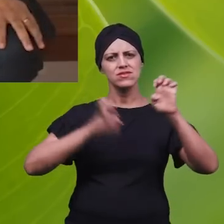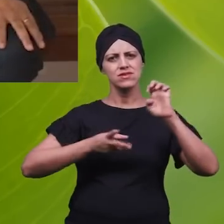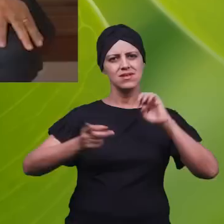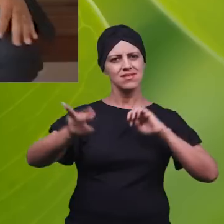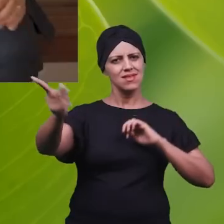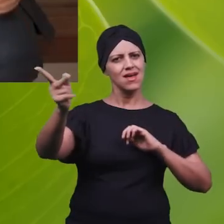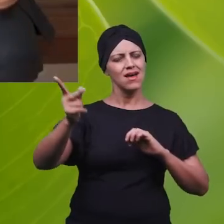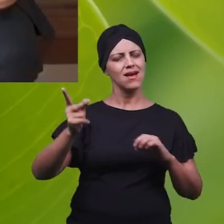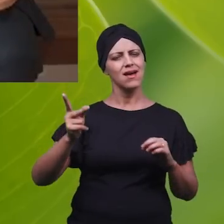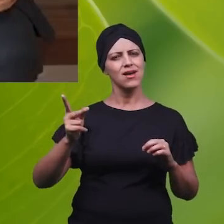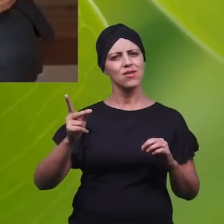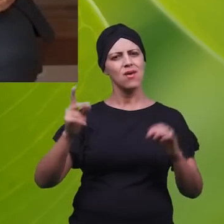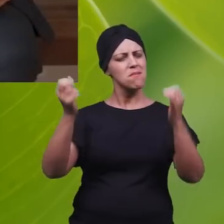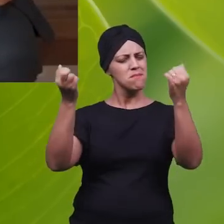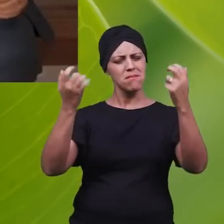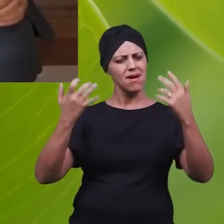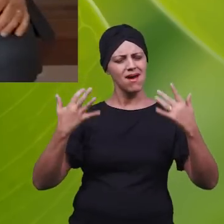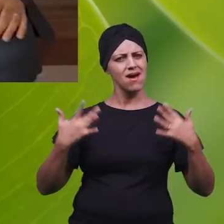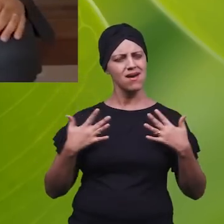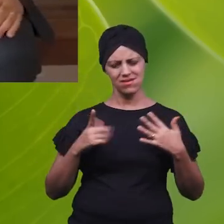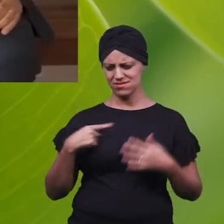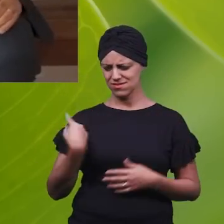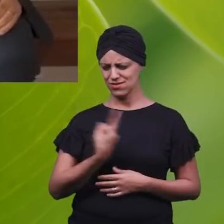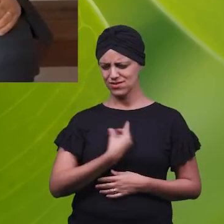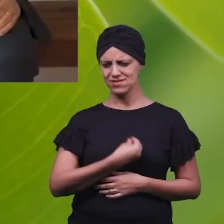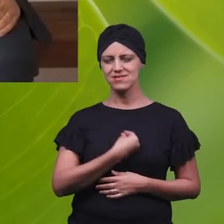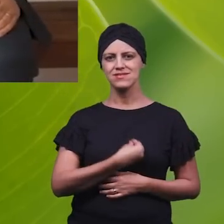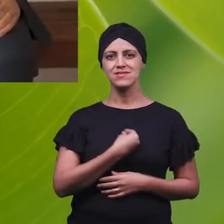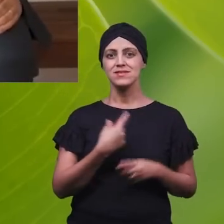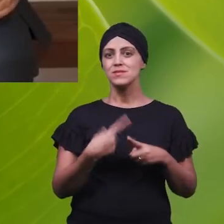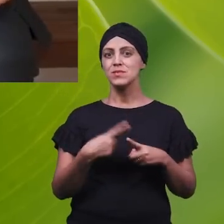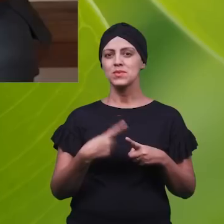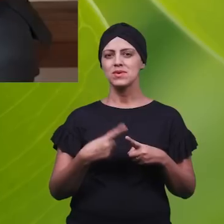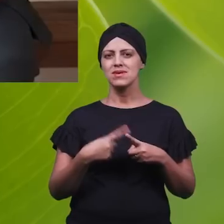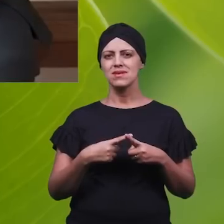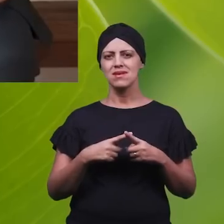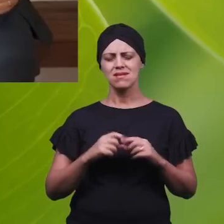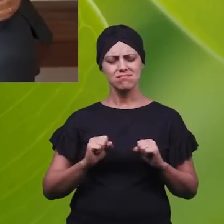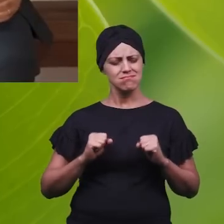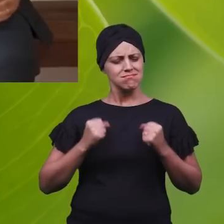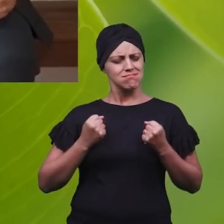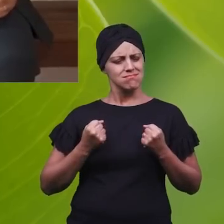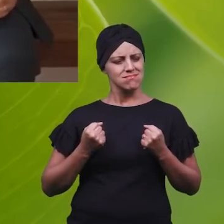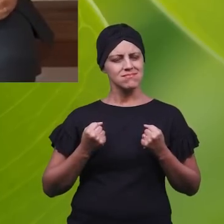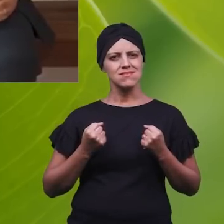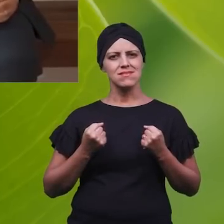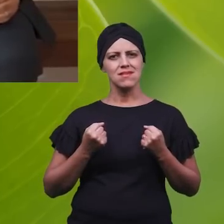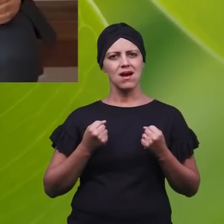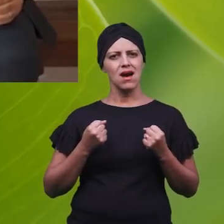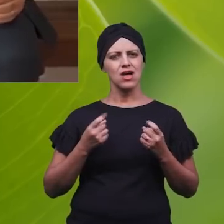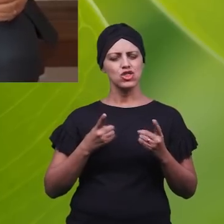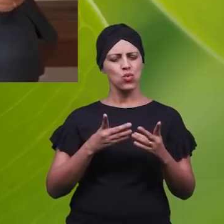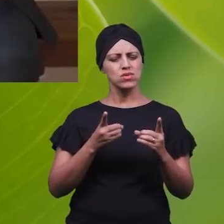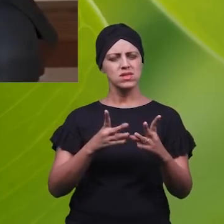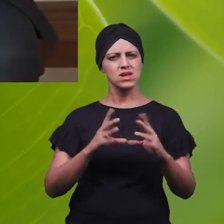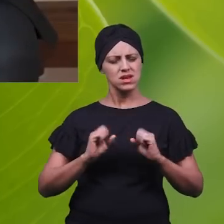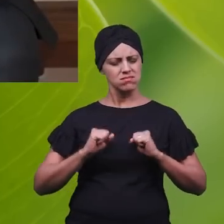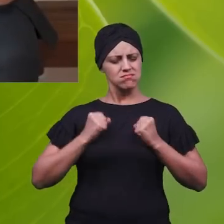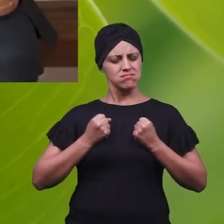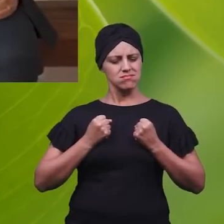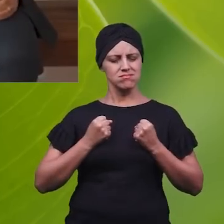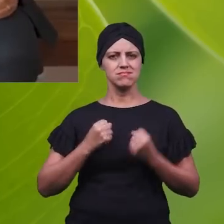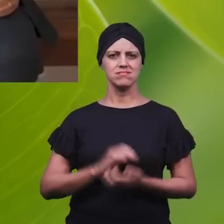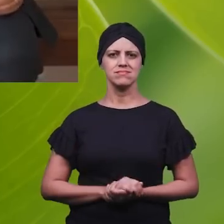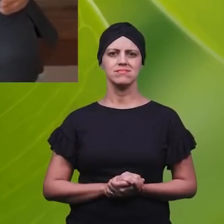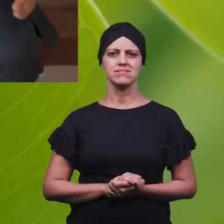Evangelho Eterno tem sido uma grande bênção nas nossas vidas, porque tem enriquecido o aprendizado da doutrina nas